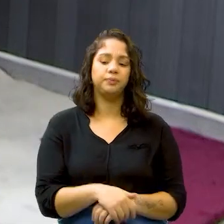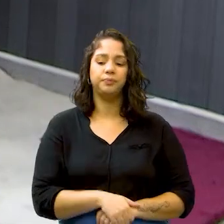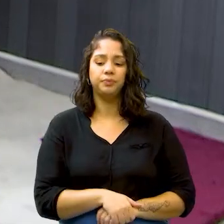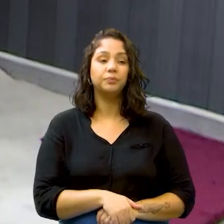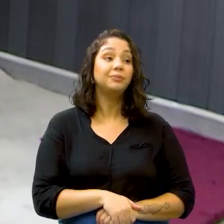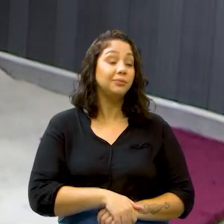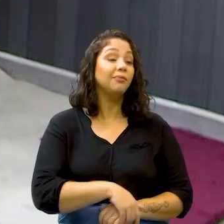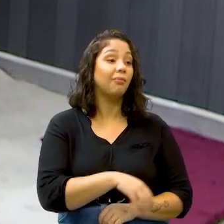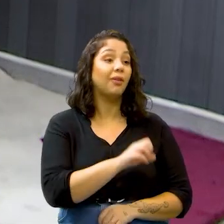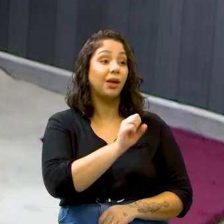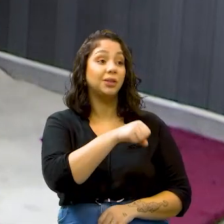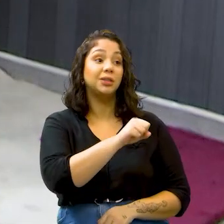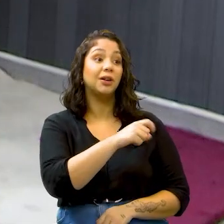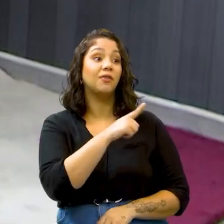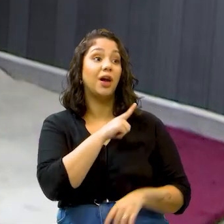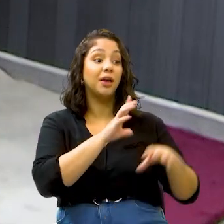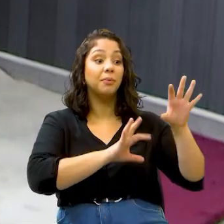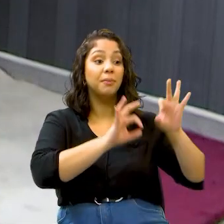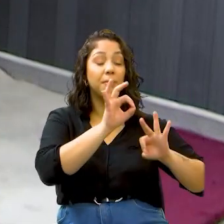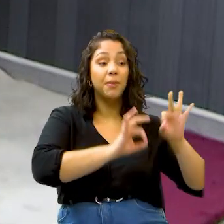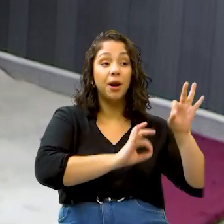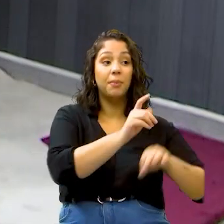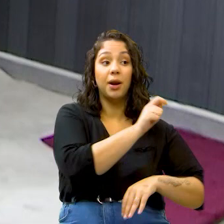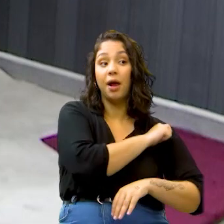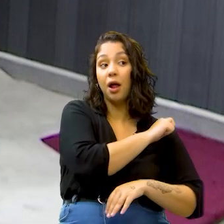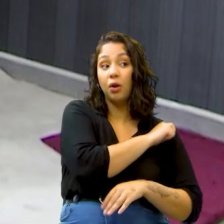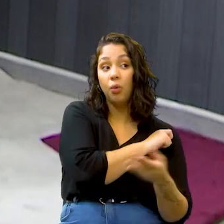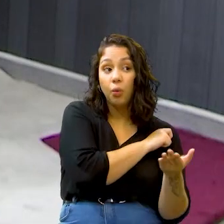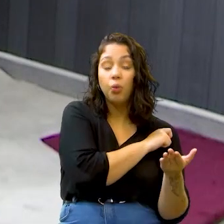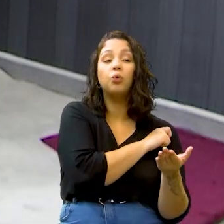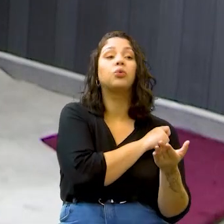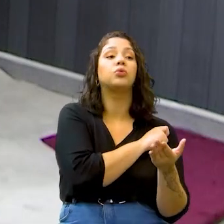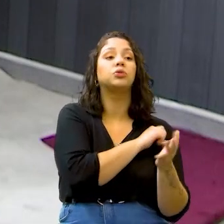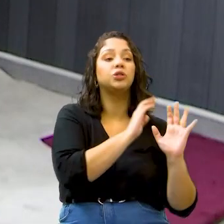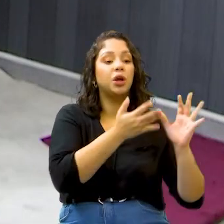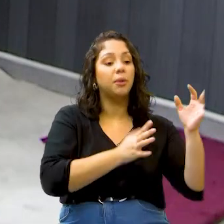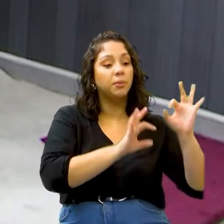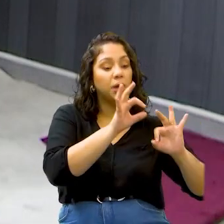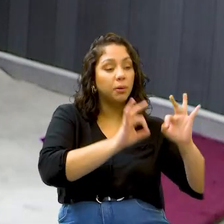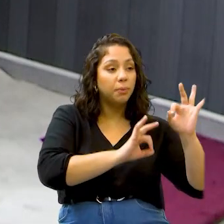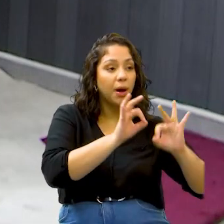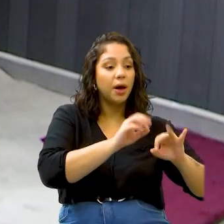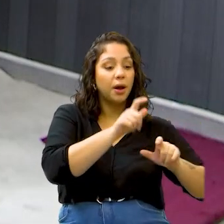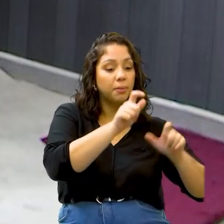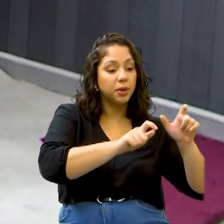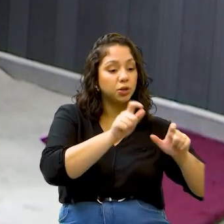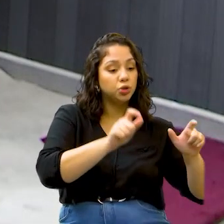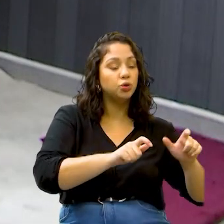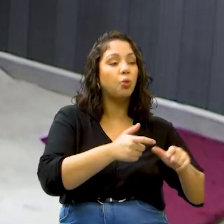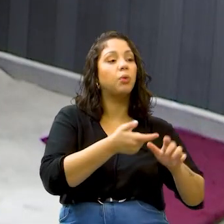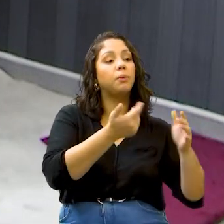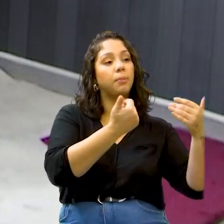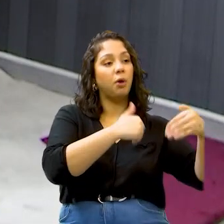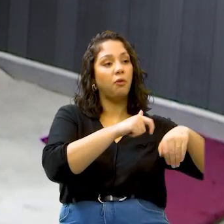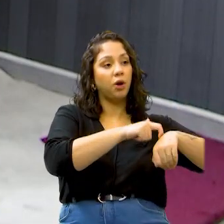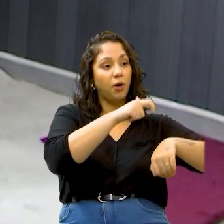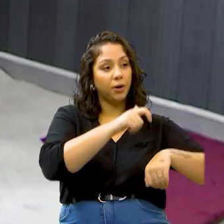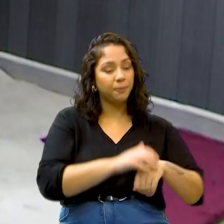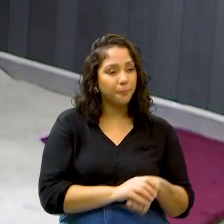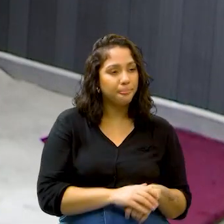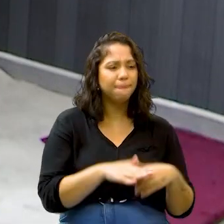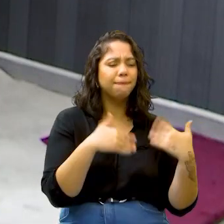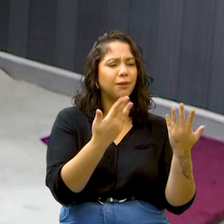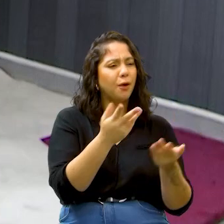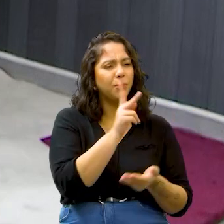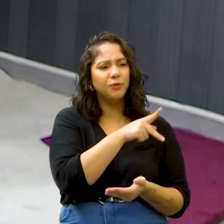a prova vai deixar ainda mais preparado o candidato ainda mais preparada a candidata